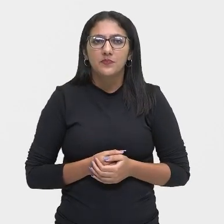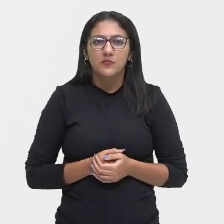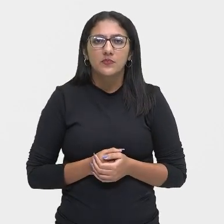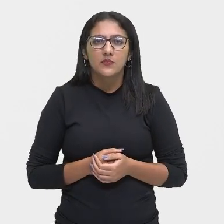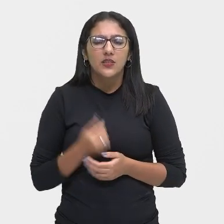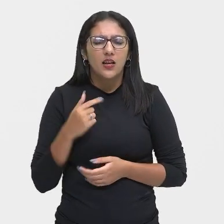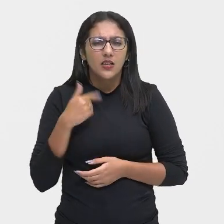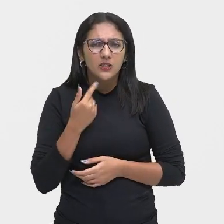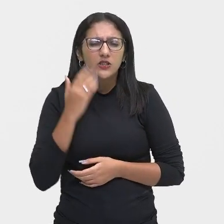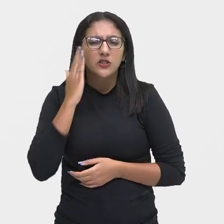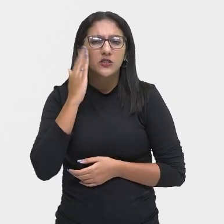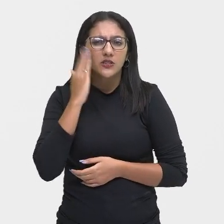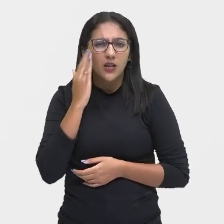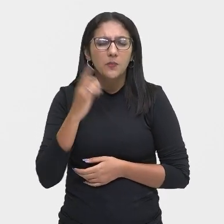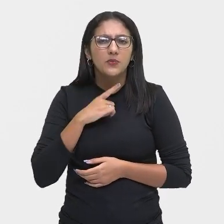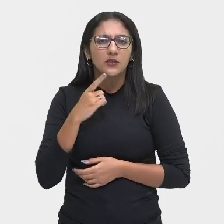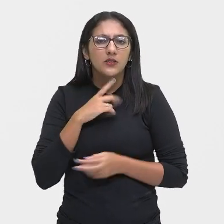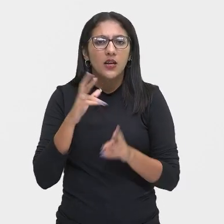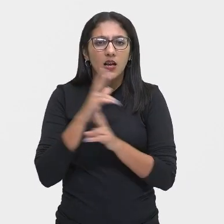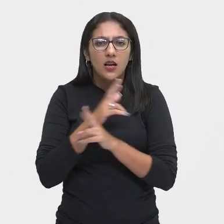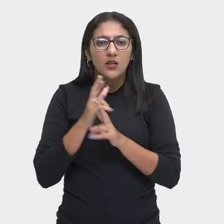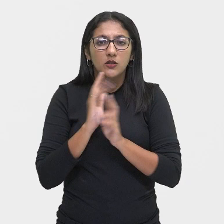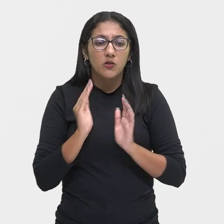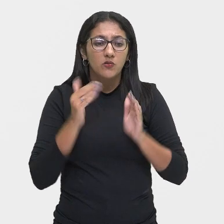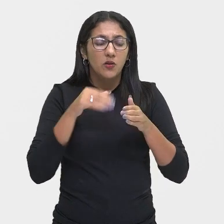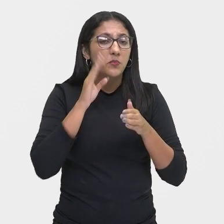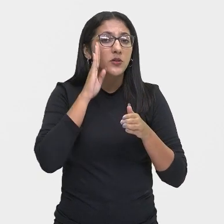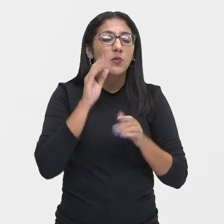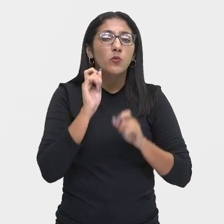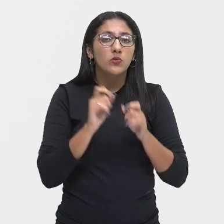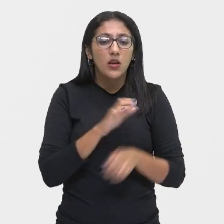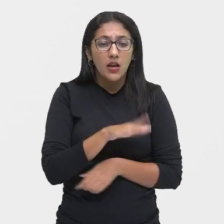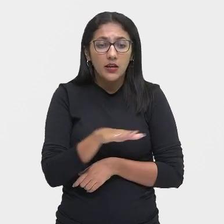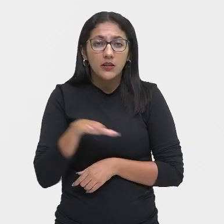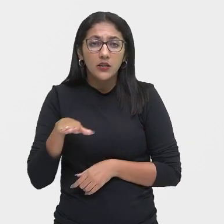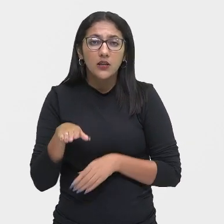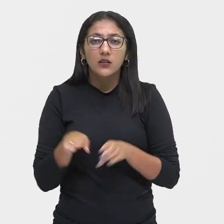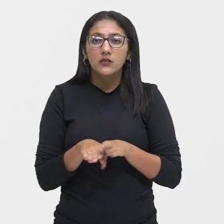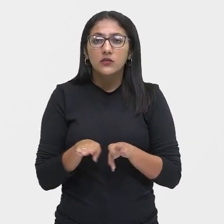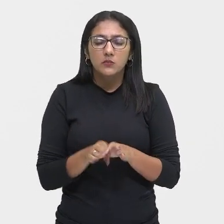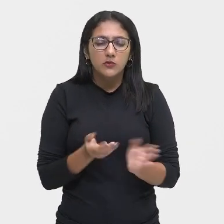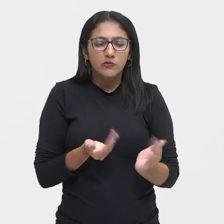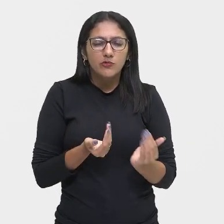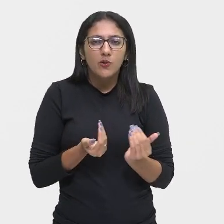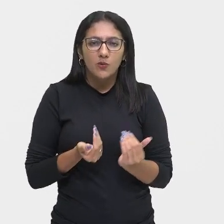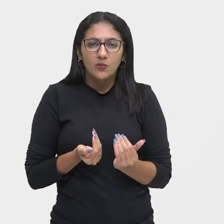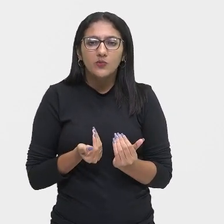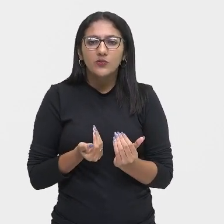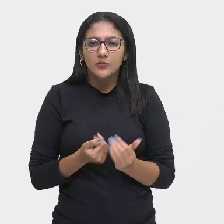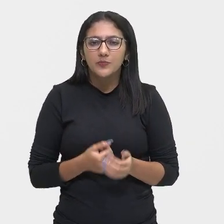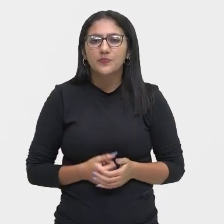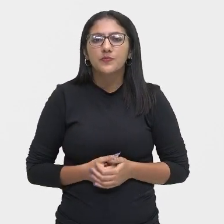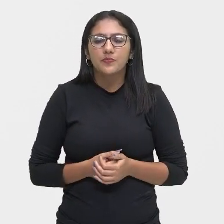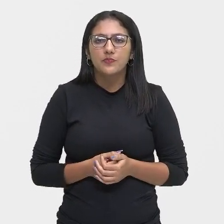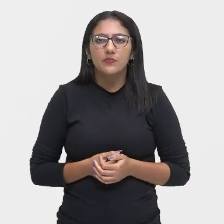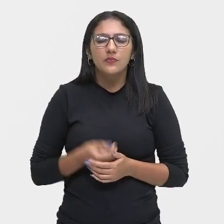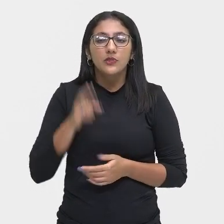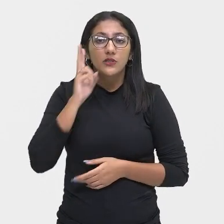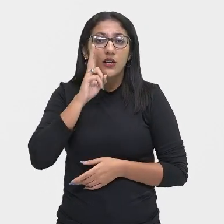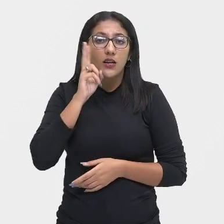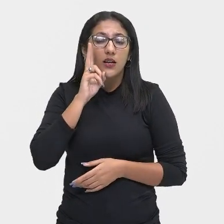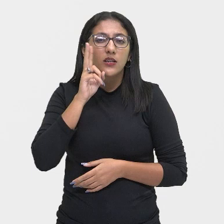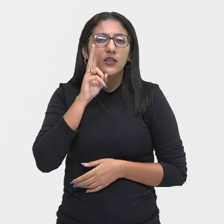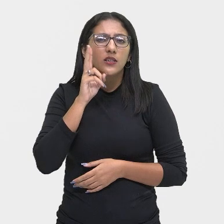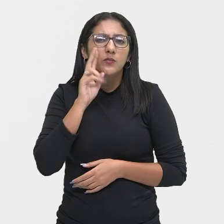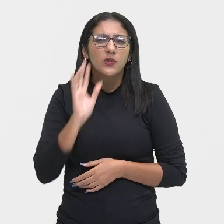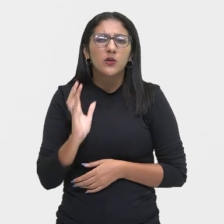vez, é mais comumente direcionado a crianças e adolescentes. Lembra do caso